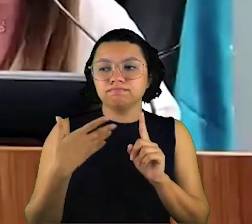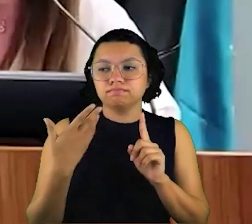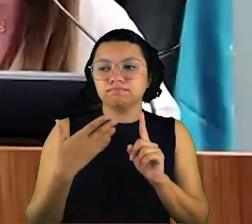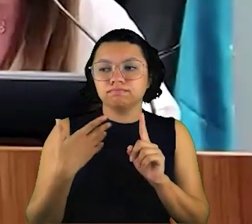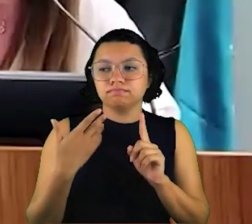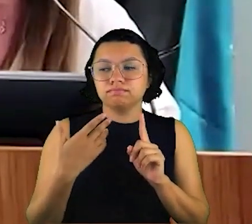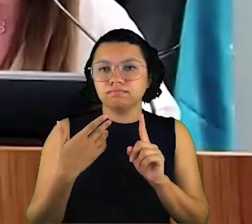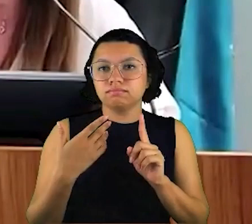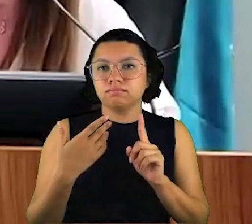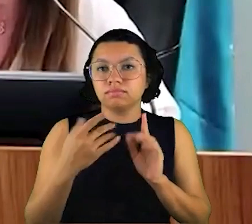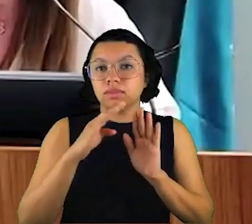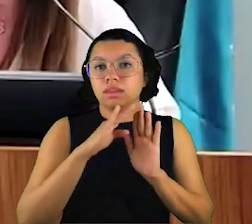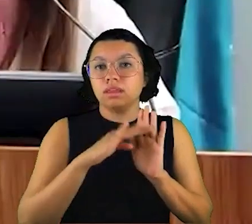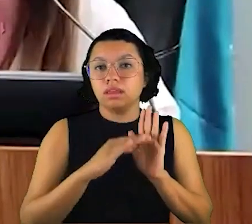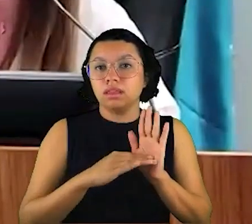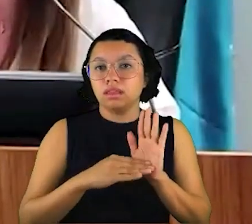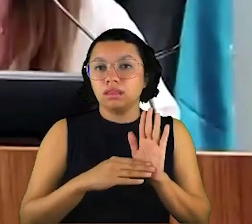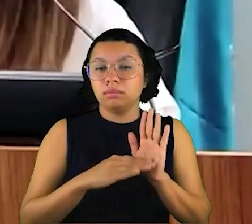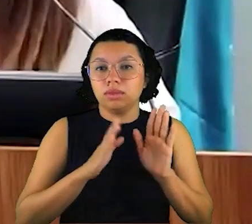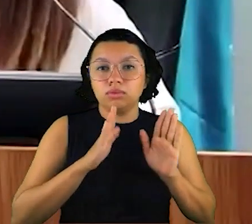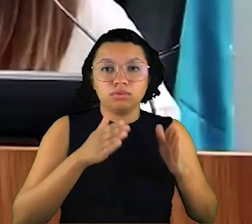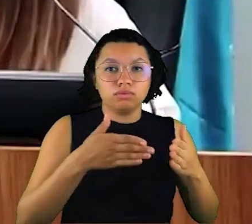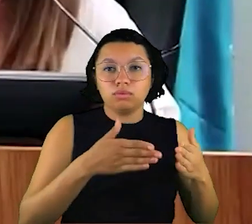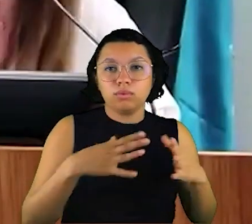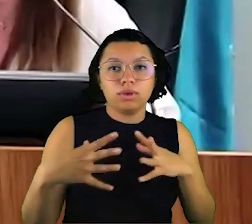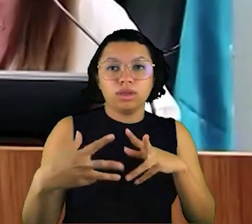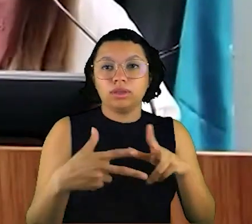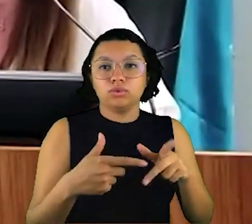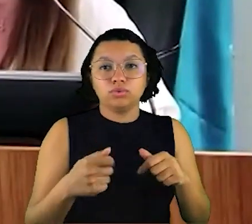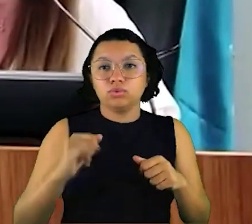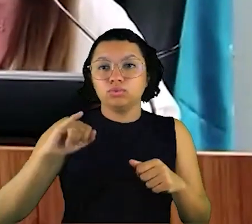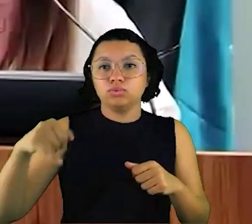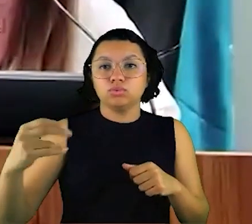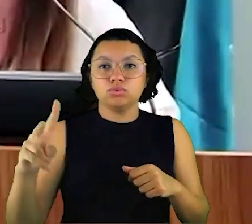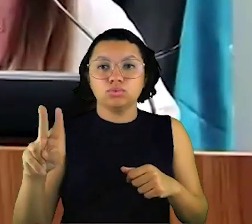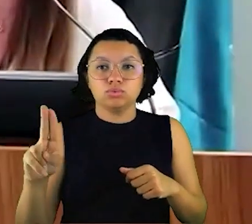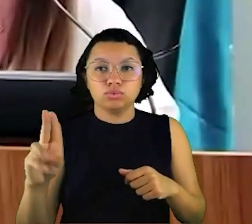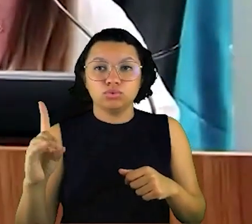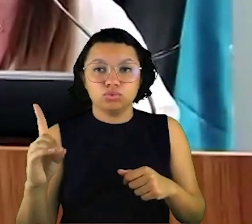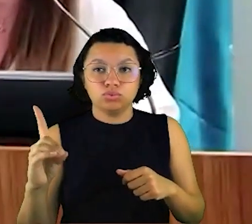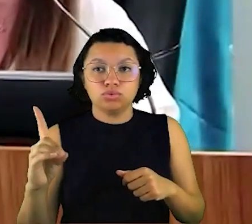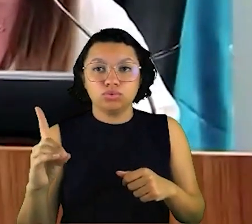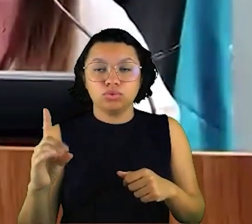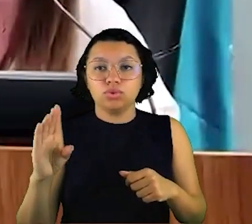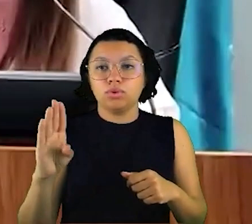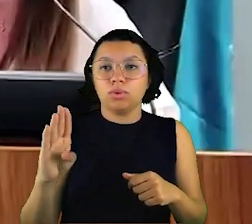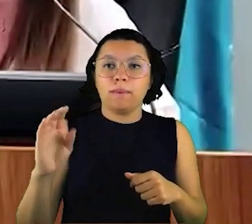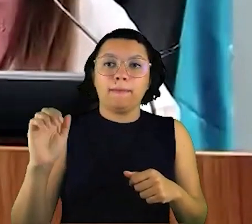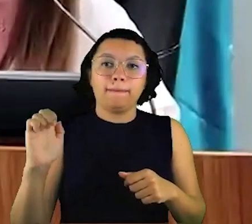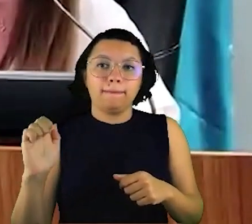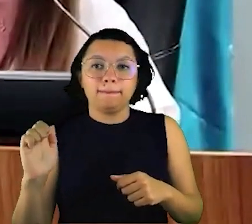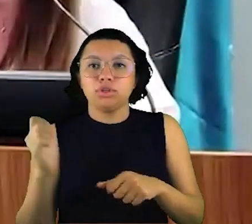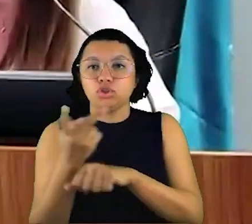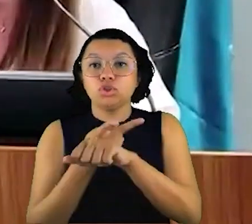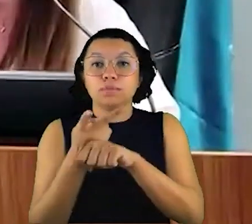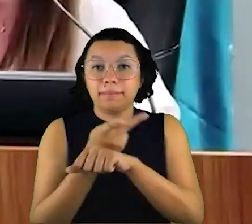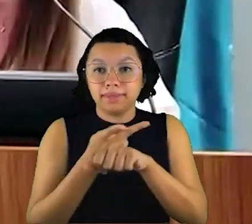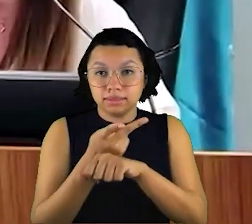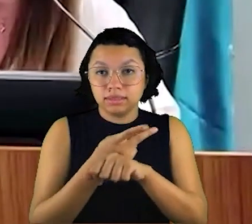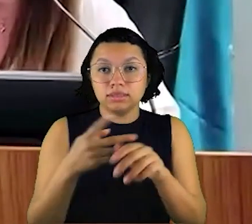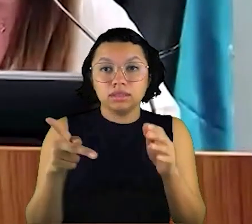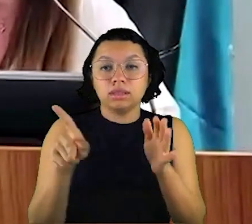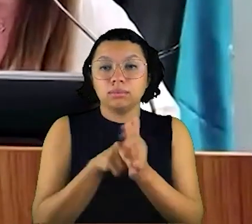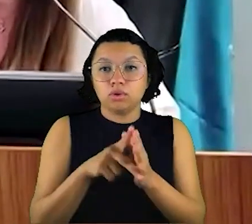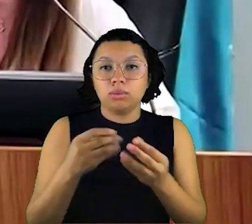como uma espécie de elemento concentrado de todos os JUDs, né? Bacenjude, Cisbajude, Infojude,